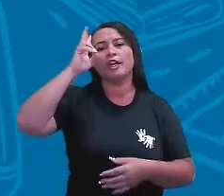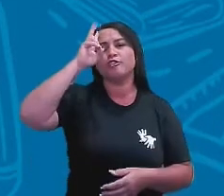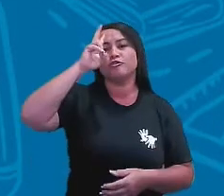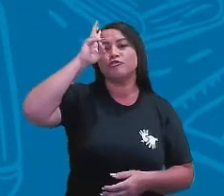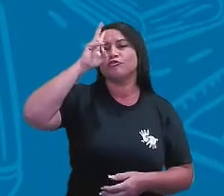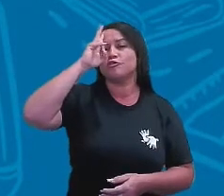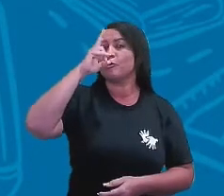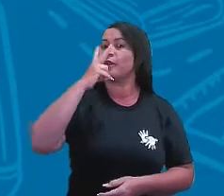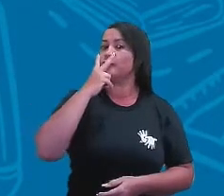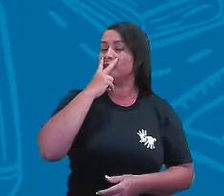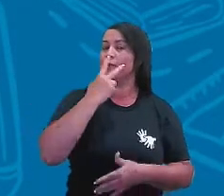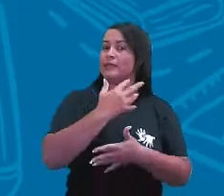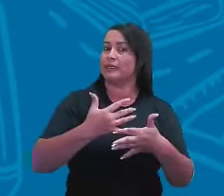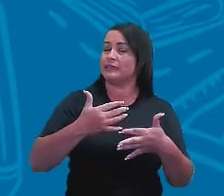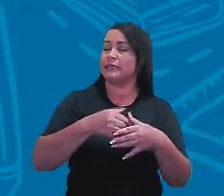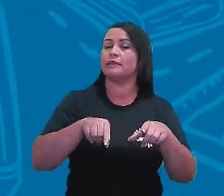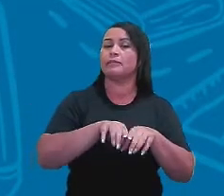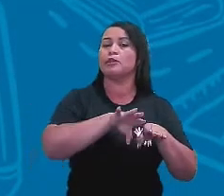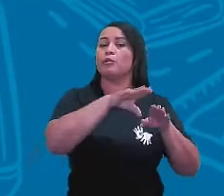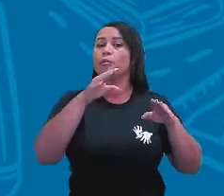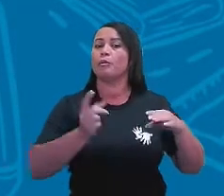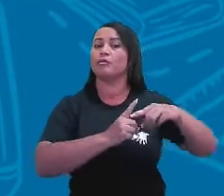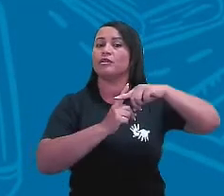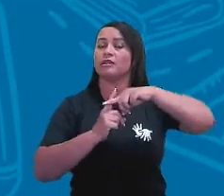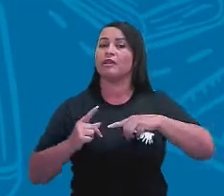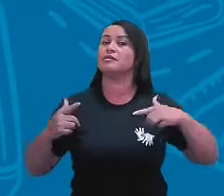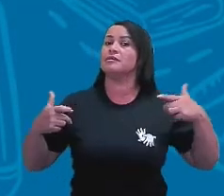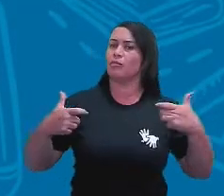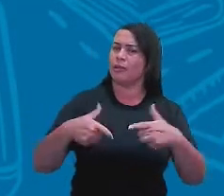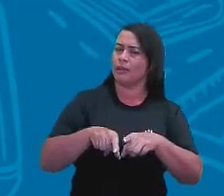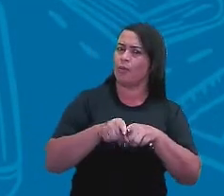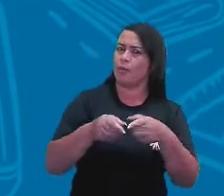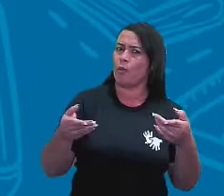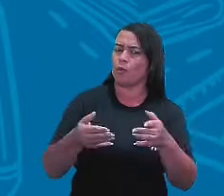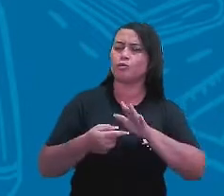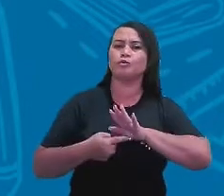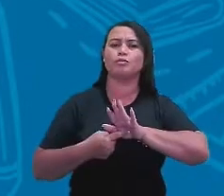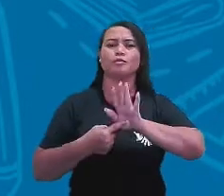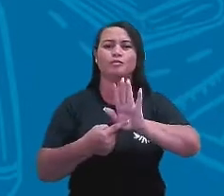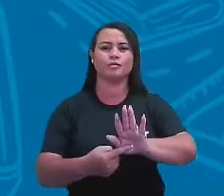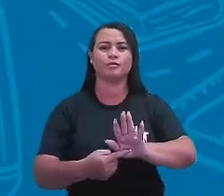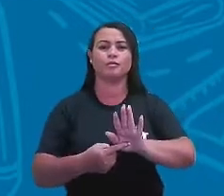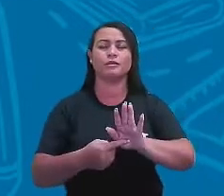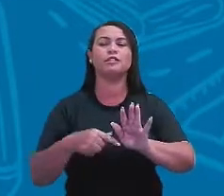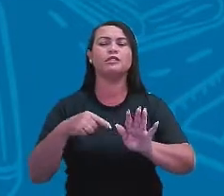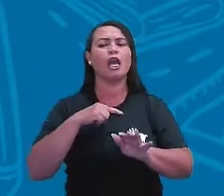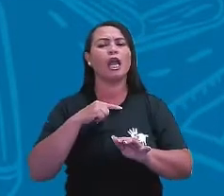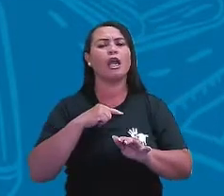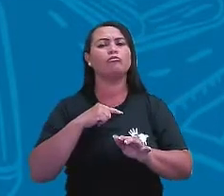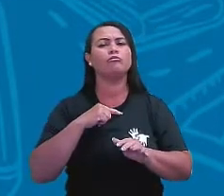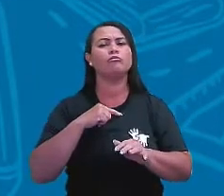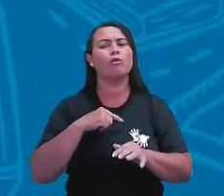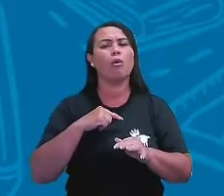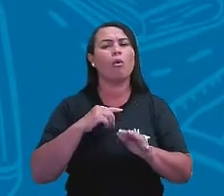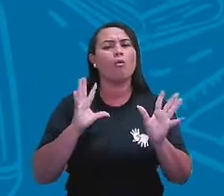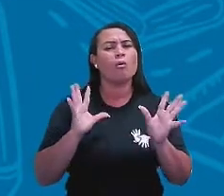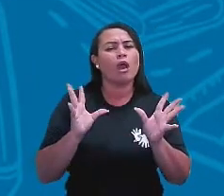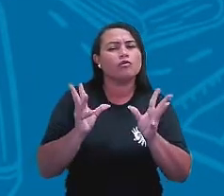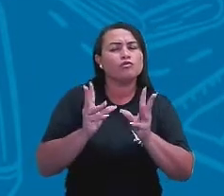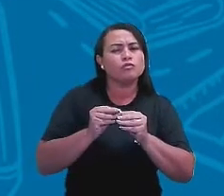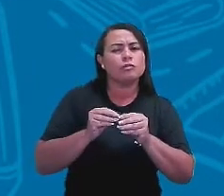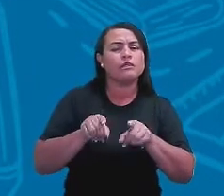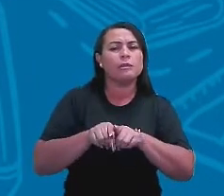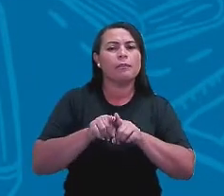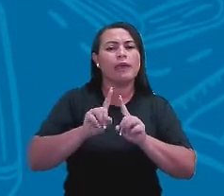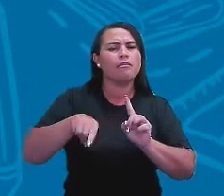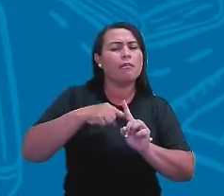Vitória de Santo Antão, sobre o Monte das Tabocas. Então, hoje eu trago aqui para vocês mais um pouco sobre o histórico da cidade da Vitória de